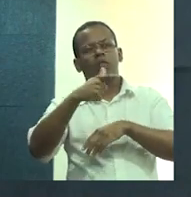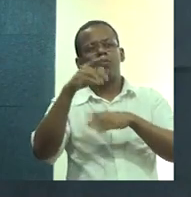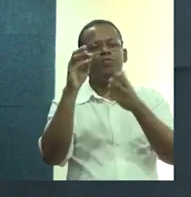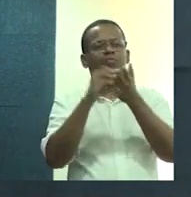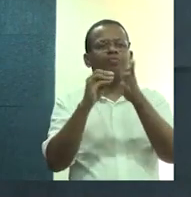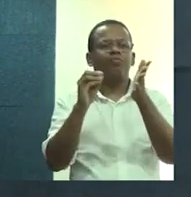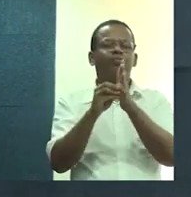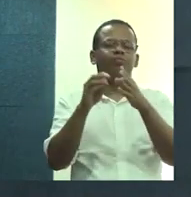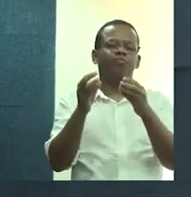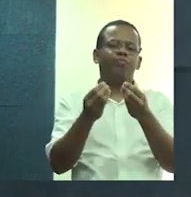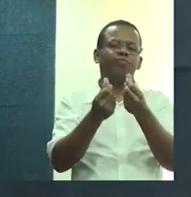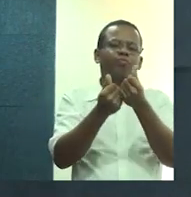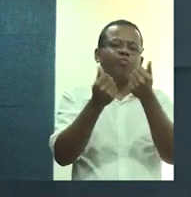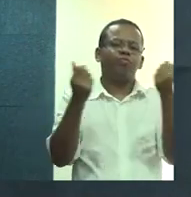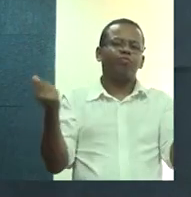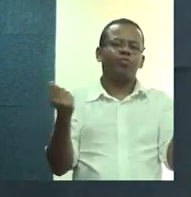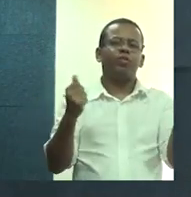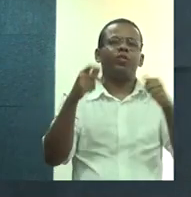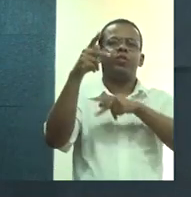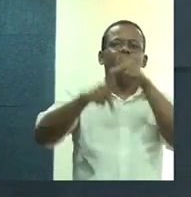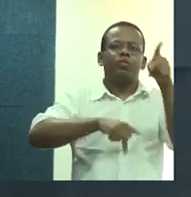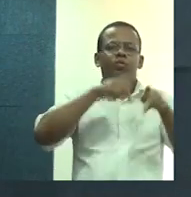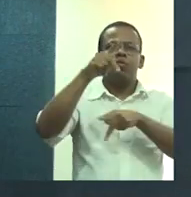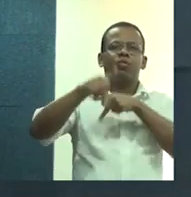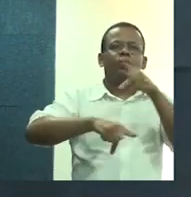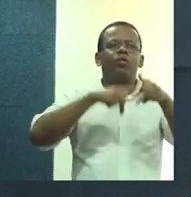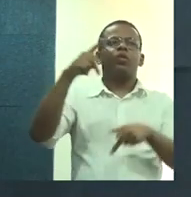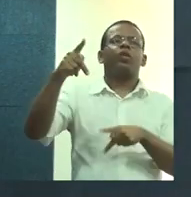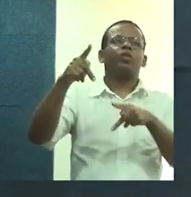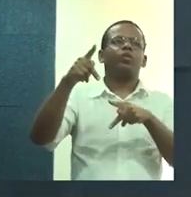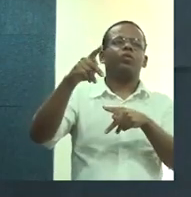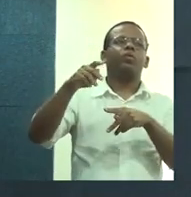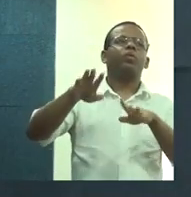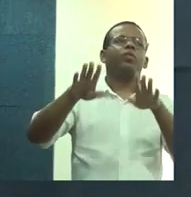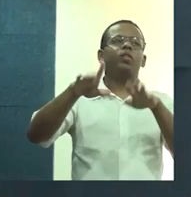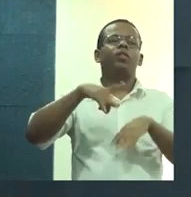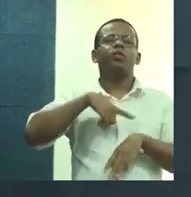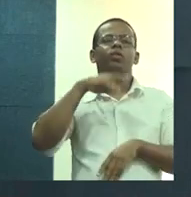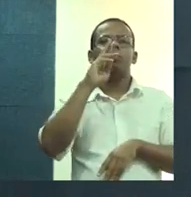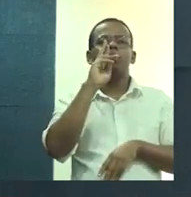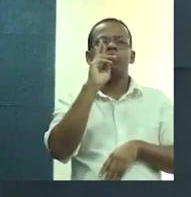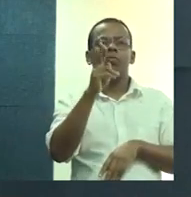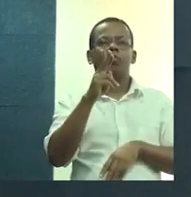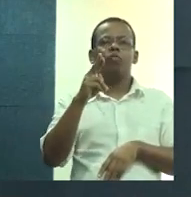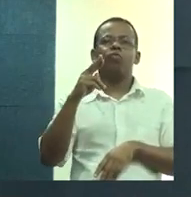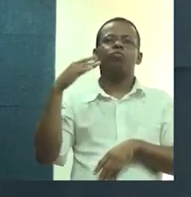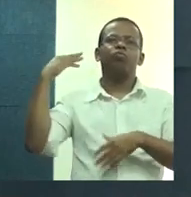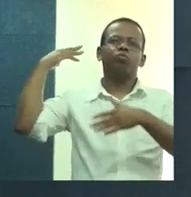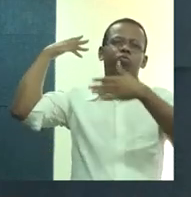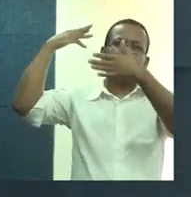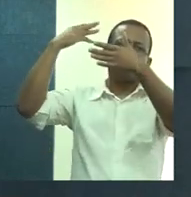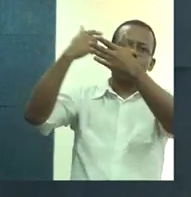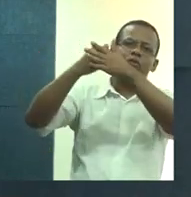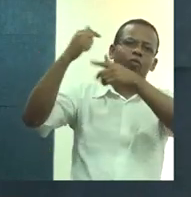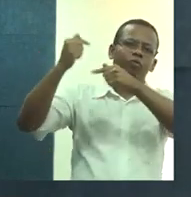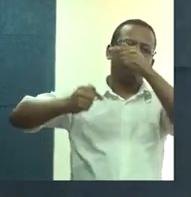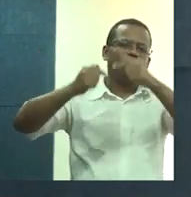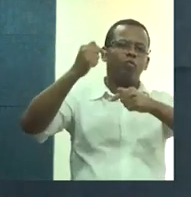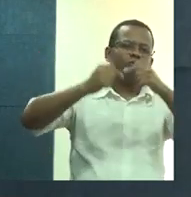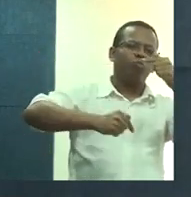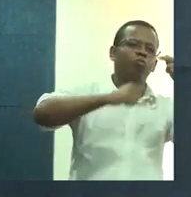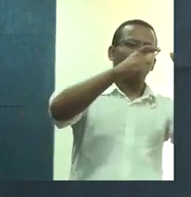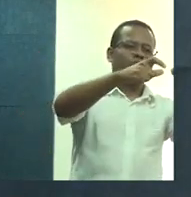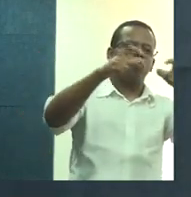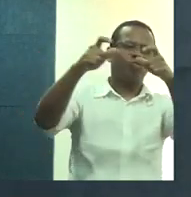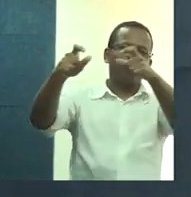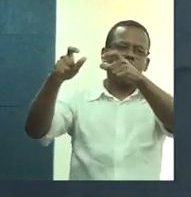fragilidade né que resultou no diálogo dessa população com o poder público e isso resulta numa missão Histórica de políticas públicas